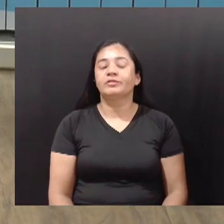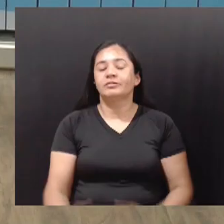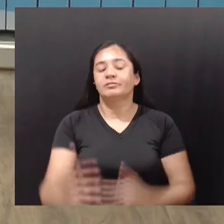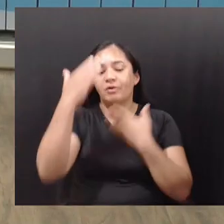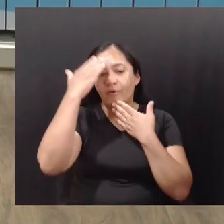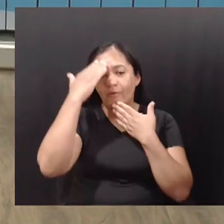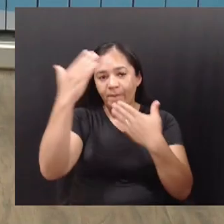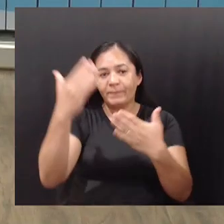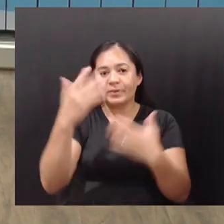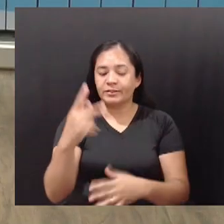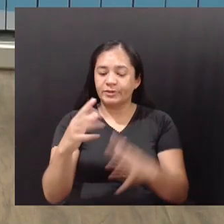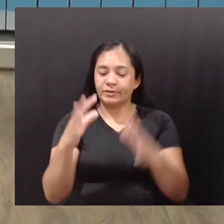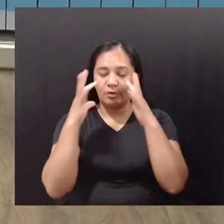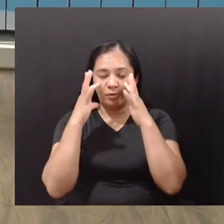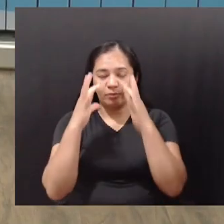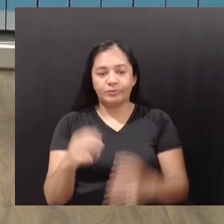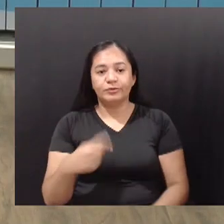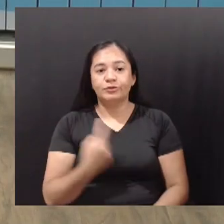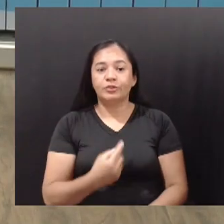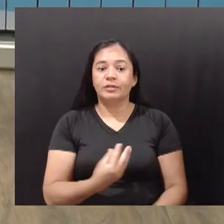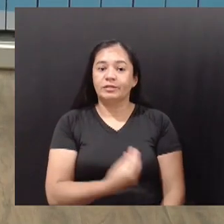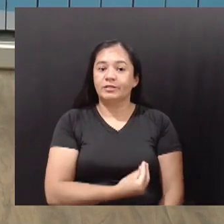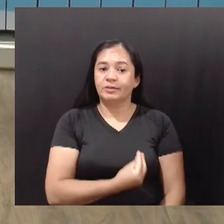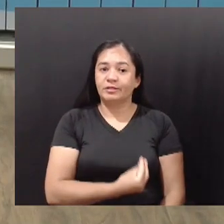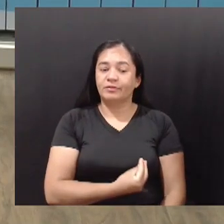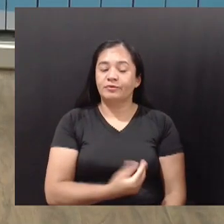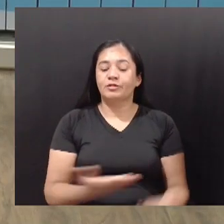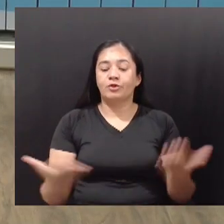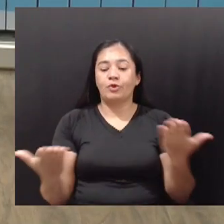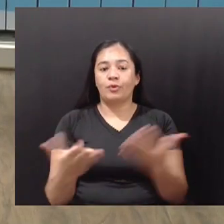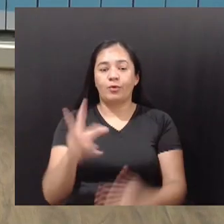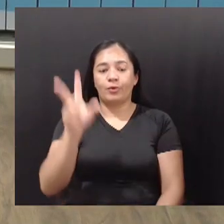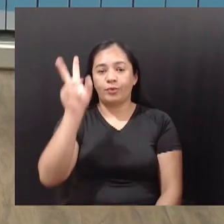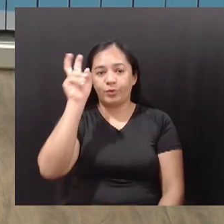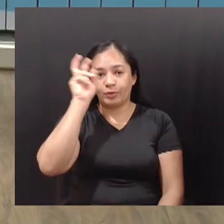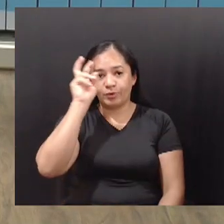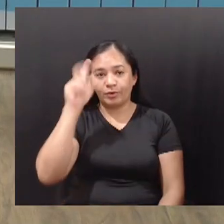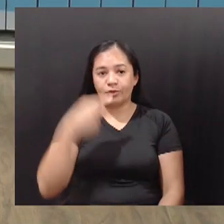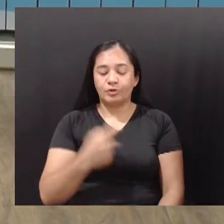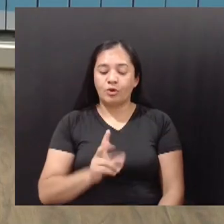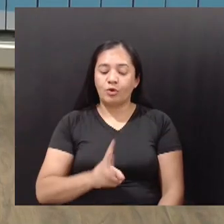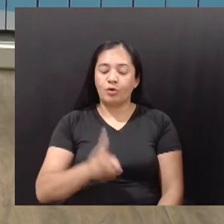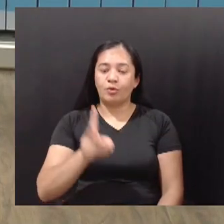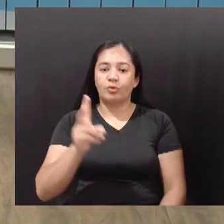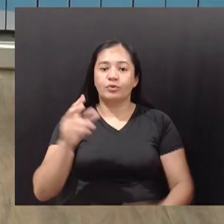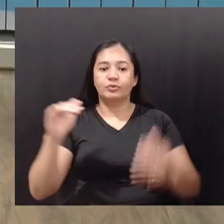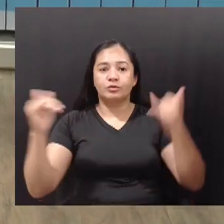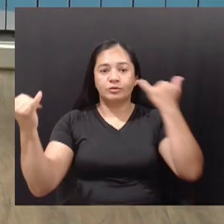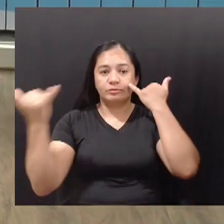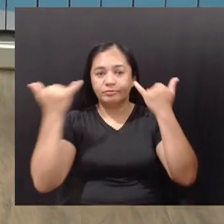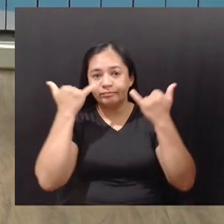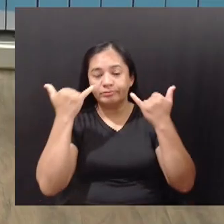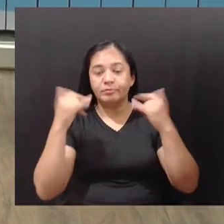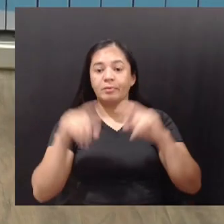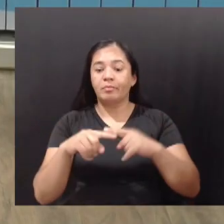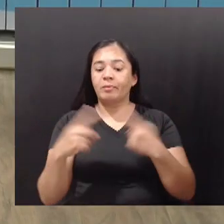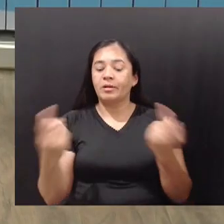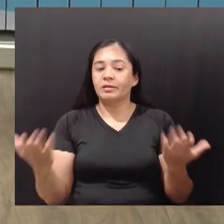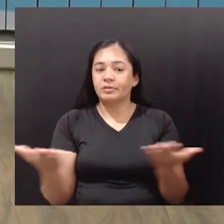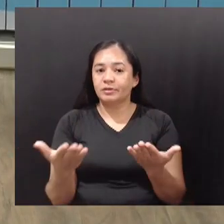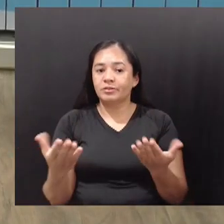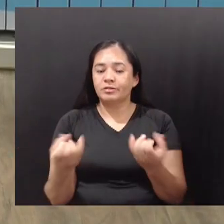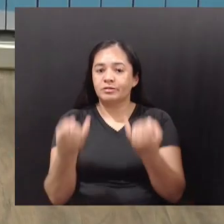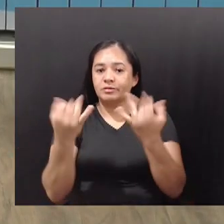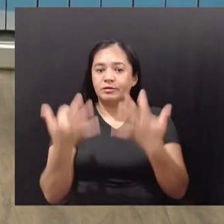sua audiência. Estamos ao vivo nesta quinta-feira. A gente continua nas notícias da metrópole, mas agora falando sobre emprego.